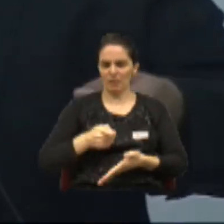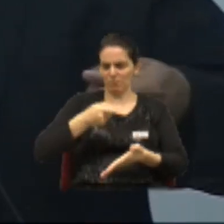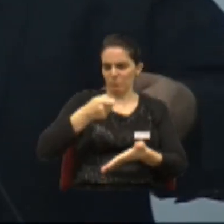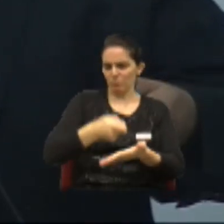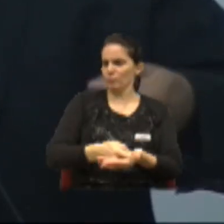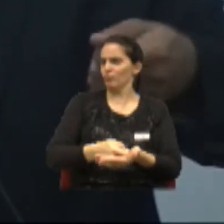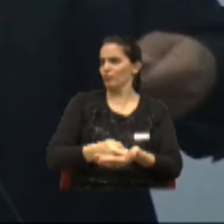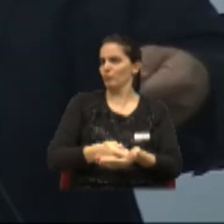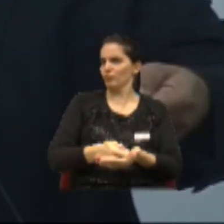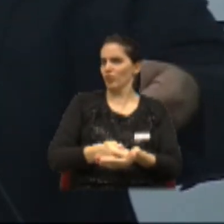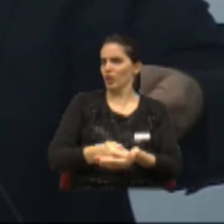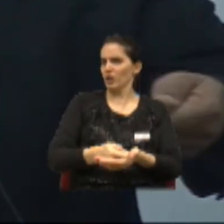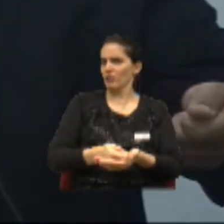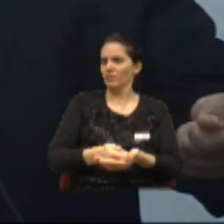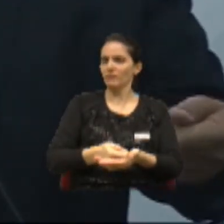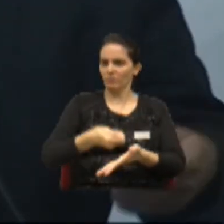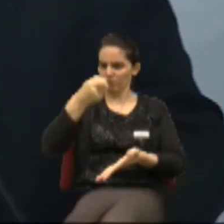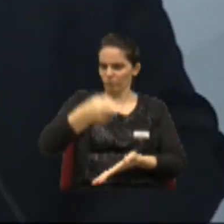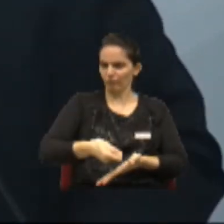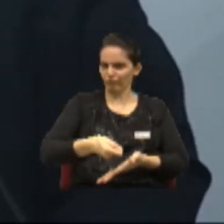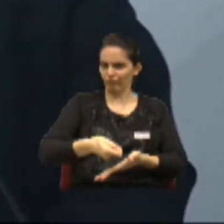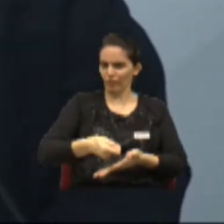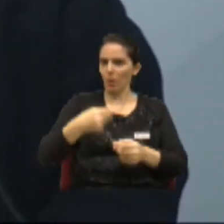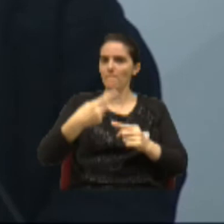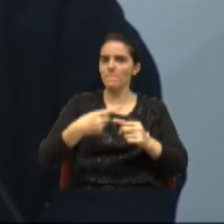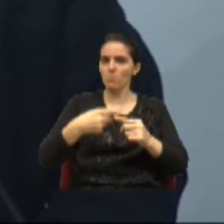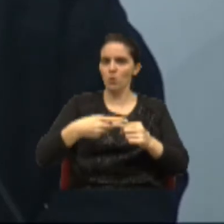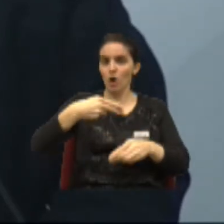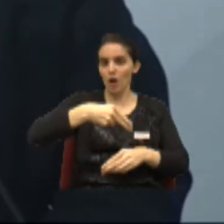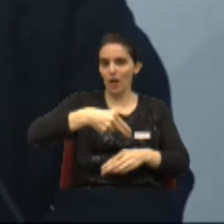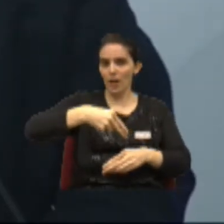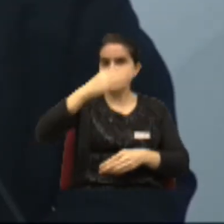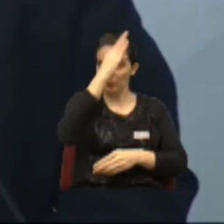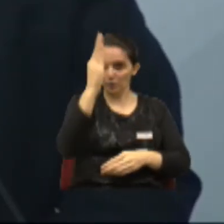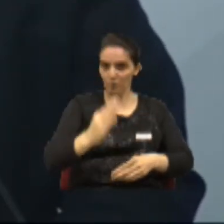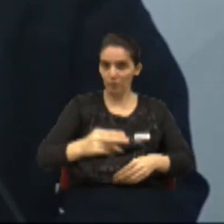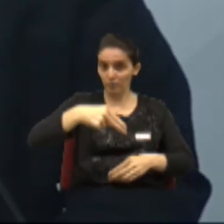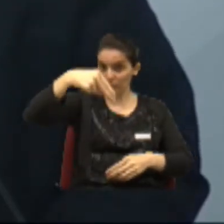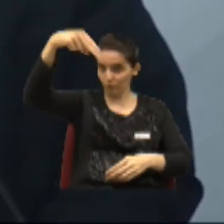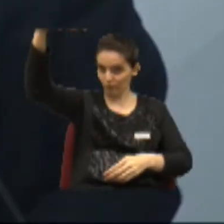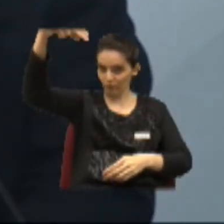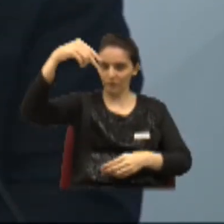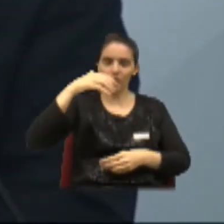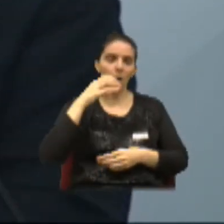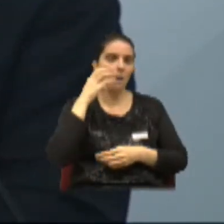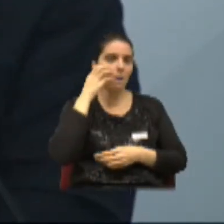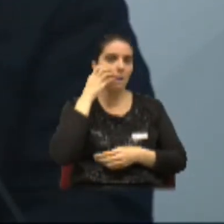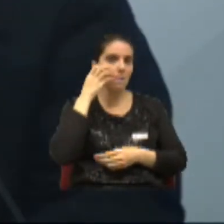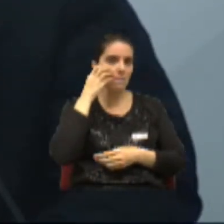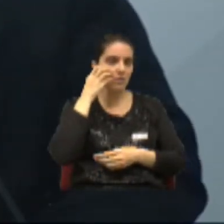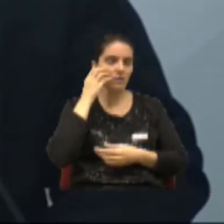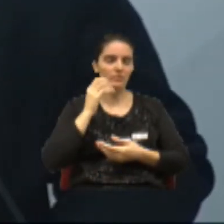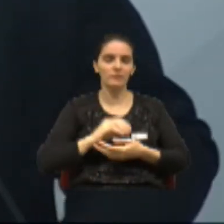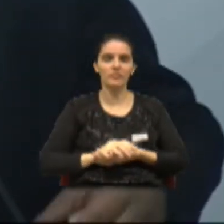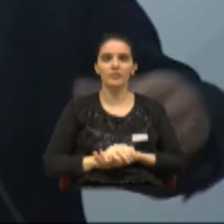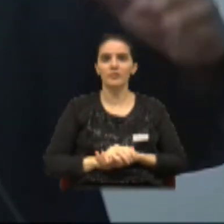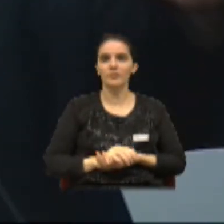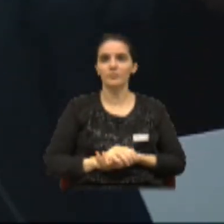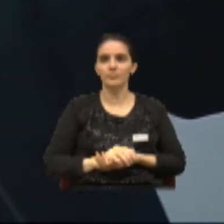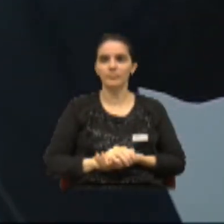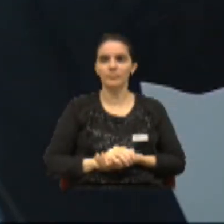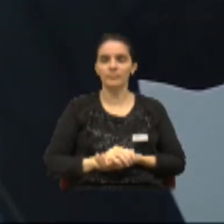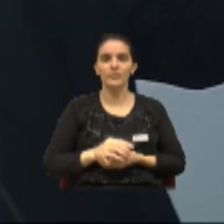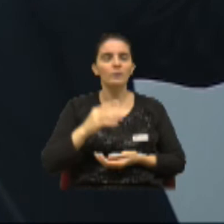incisiva, ela é mais porreta, como nordestina. O doutor Marcelo, como sempre, é aquele